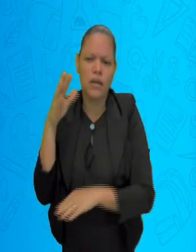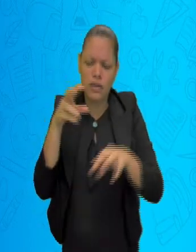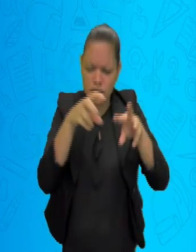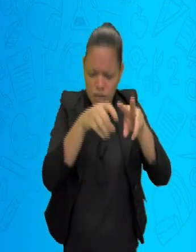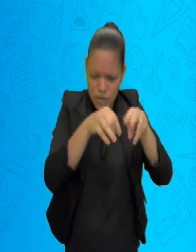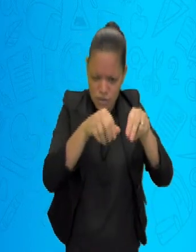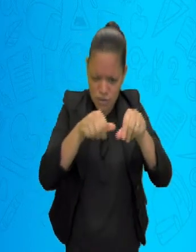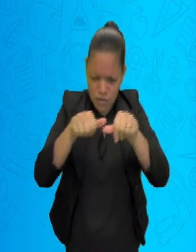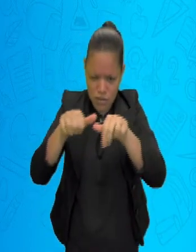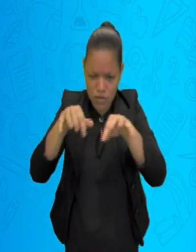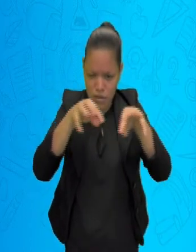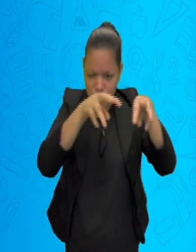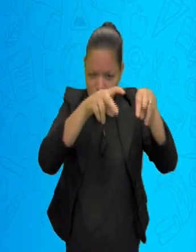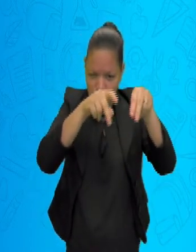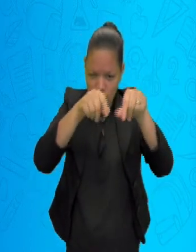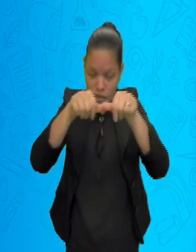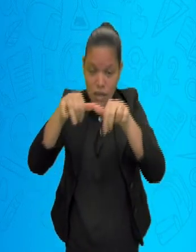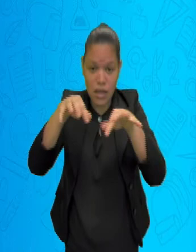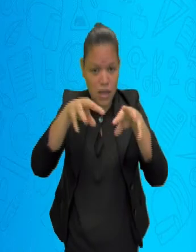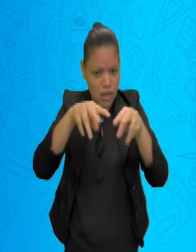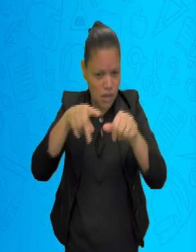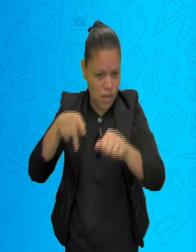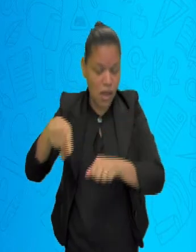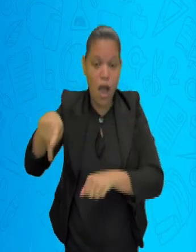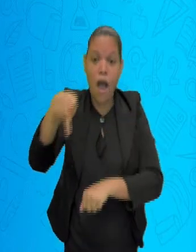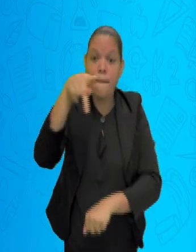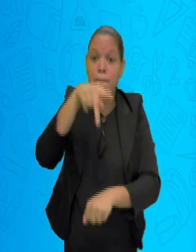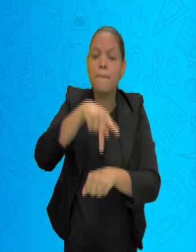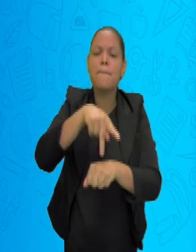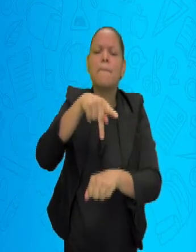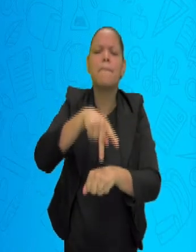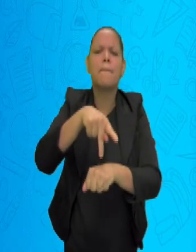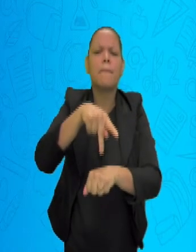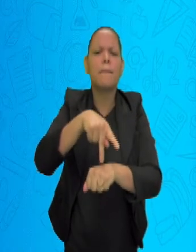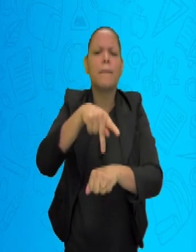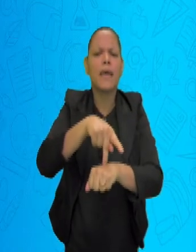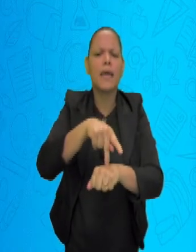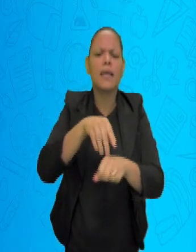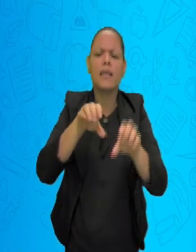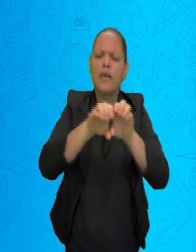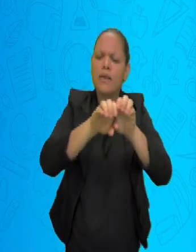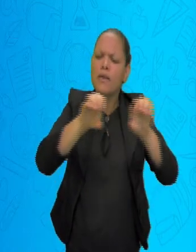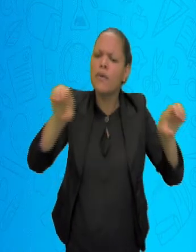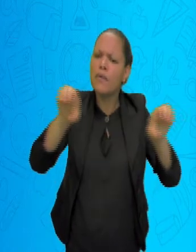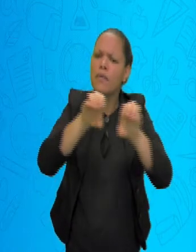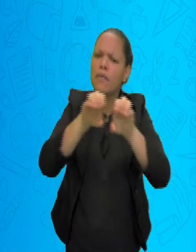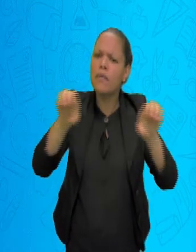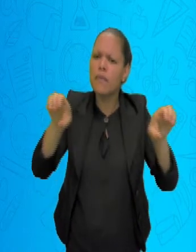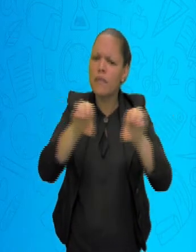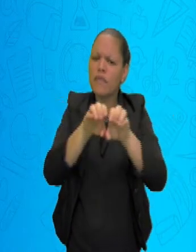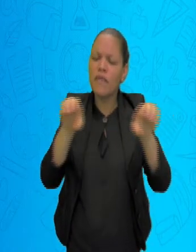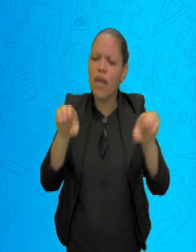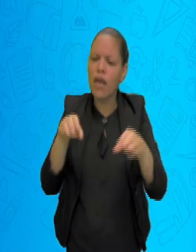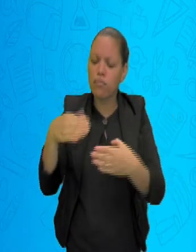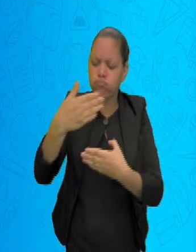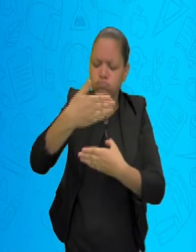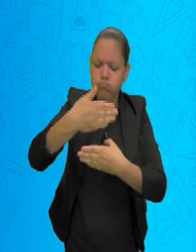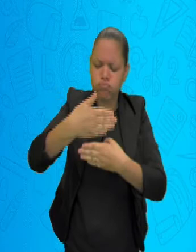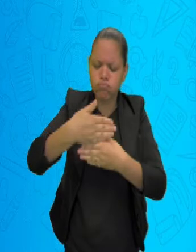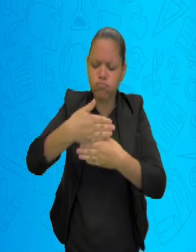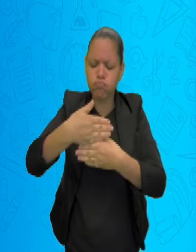ferro e entre outros, para fazer o quê? Construções de casa. A construção civil está aí para fazer prédios,